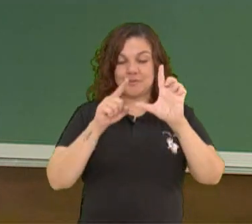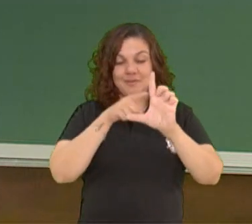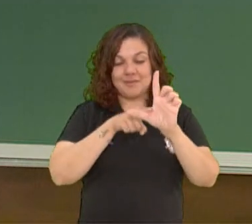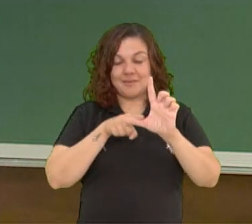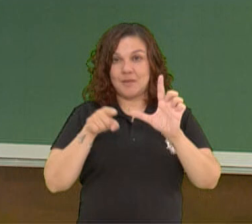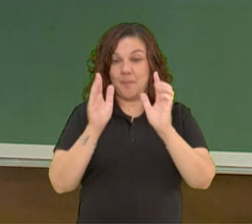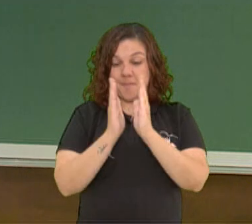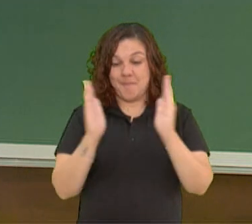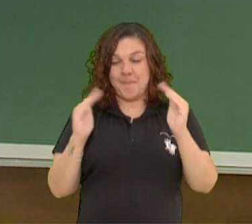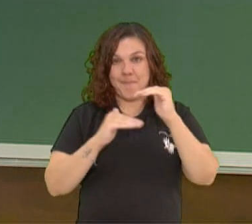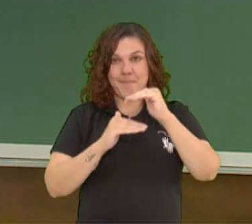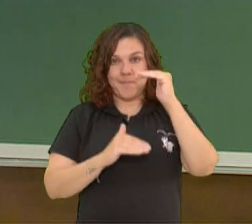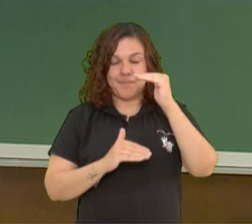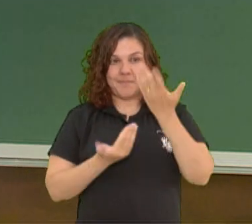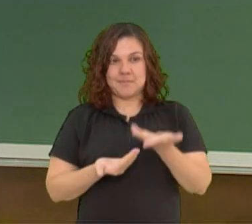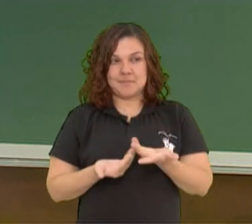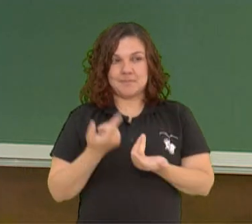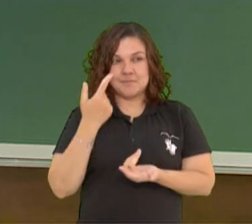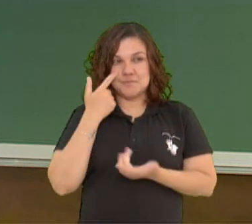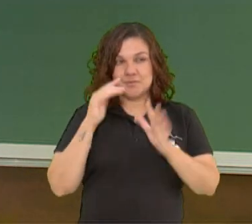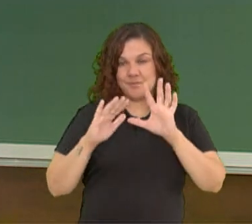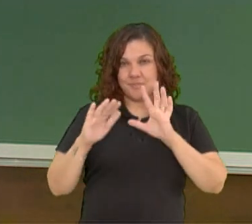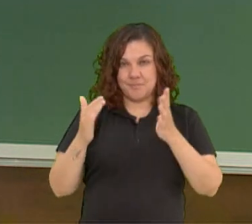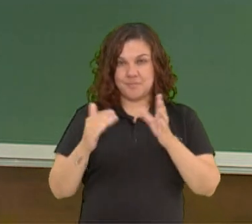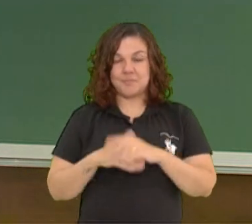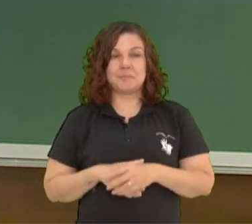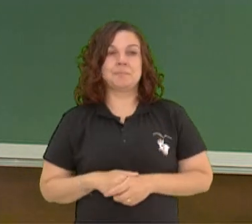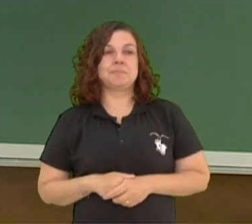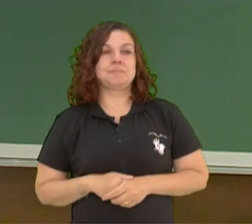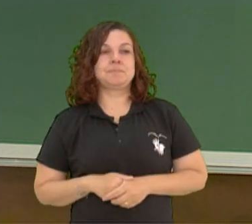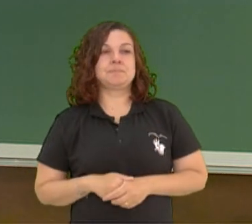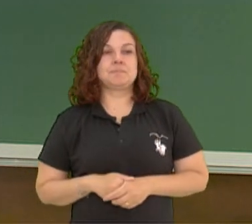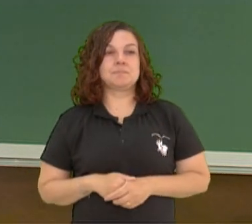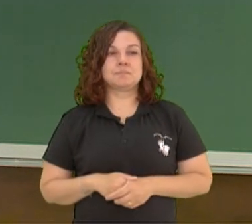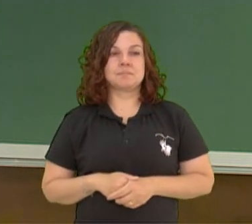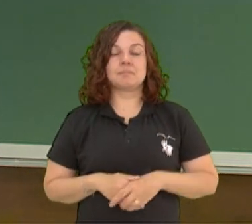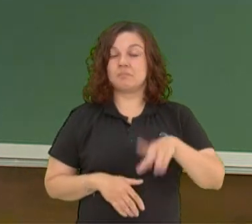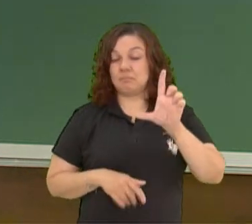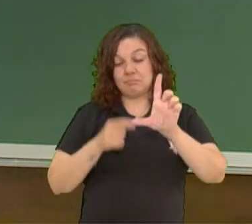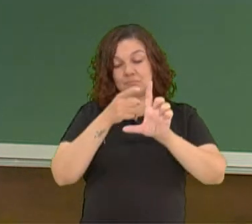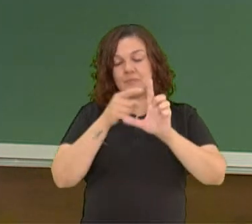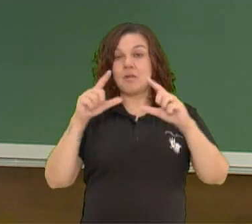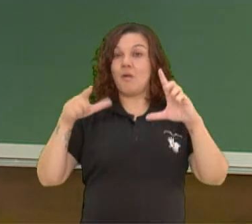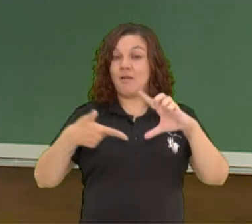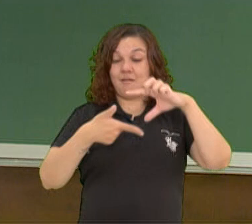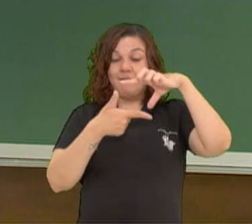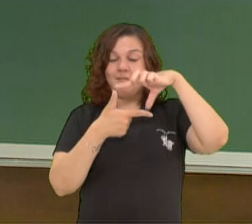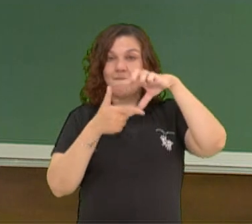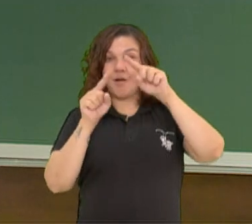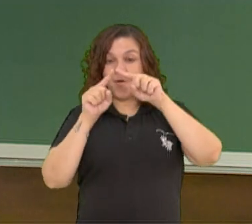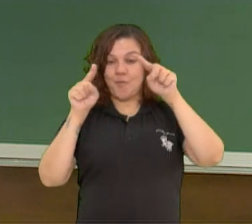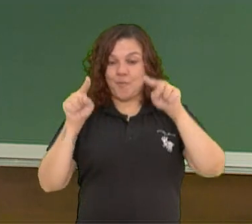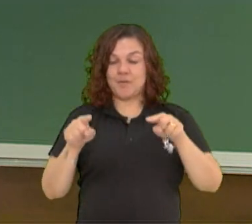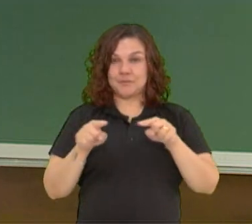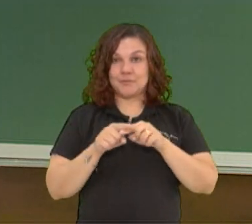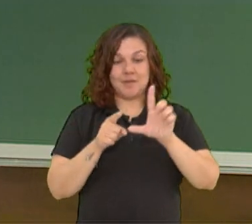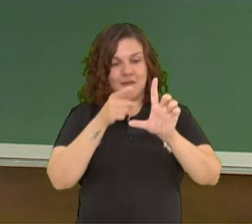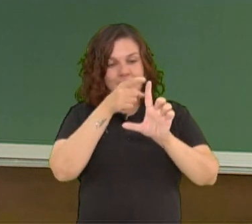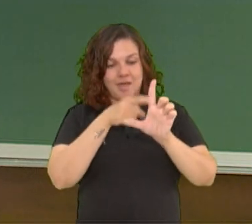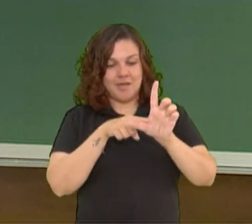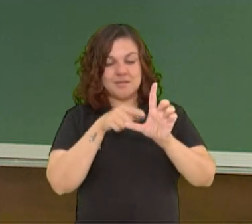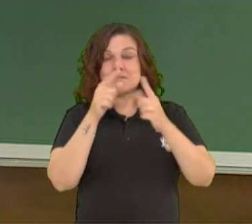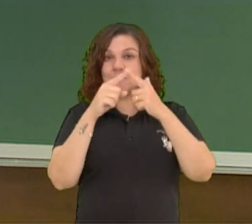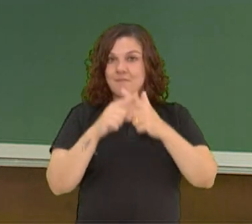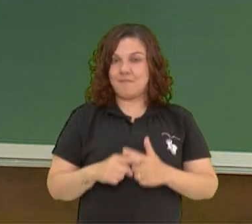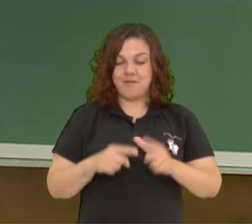dessa lajota, né? Vocês vão ver que é uma lajota meio padrão, tá? Então, ele é quadrado. Lembra que eu falei que é um lado vezes outro? Então,